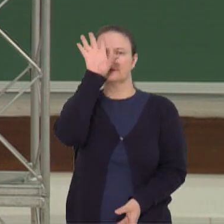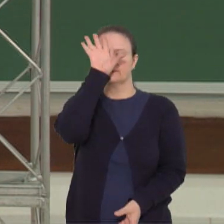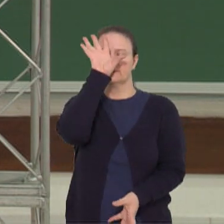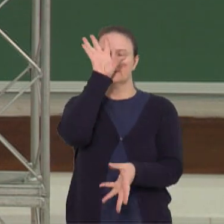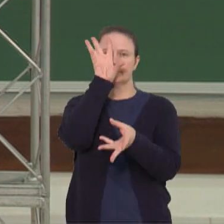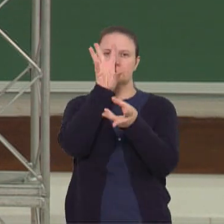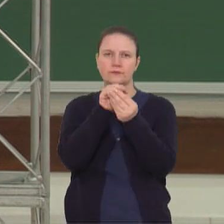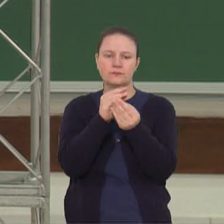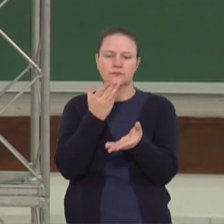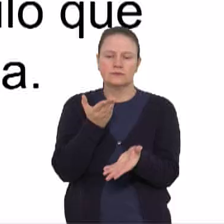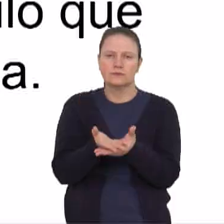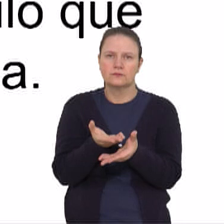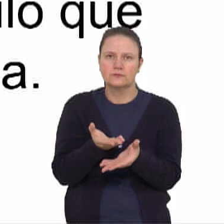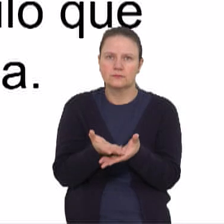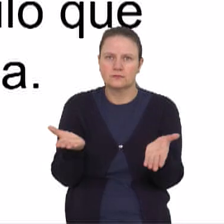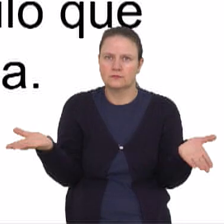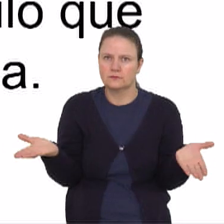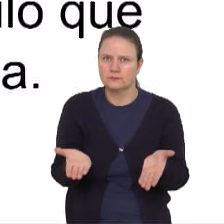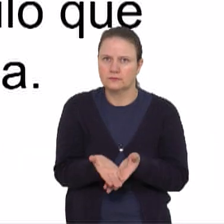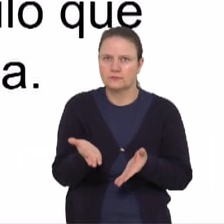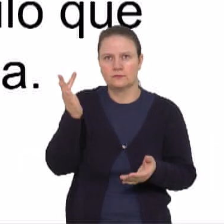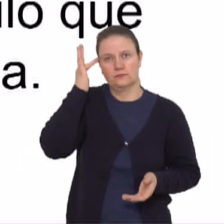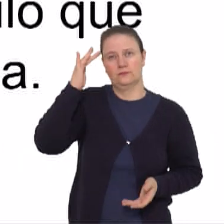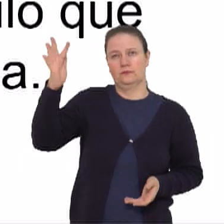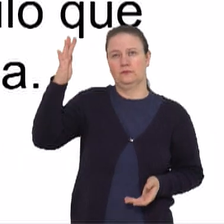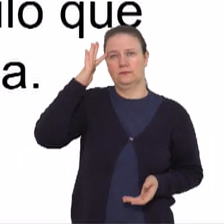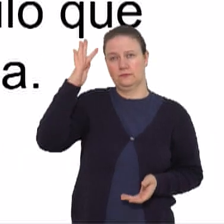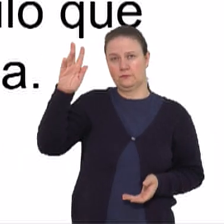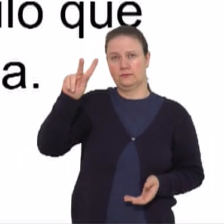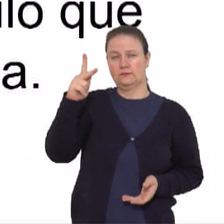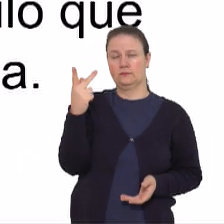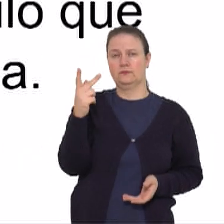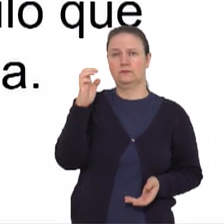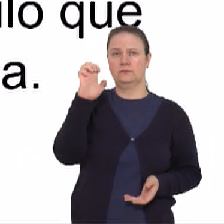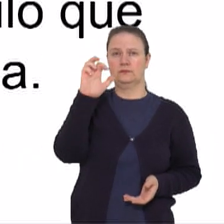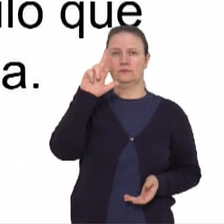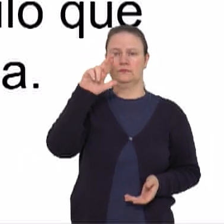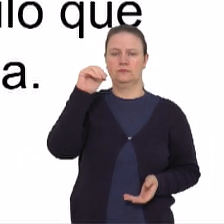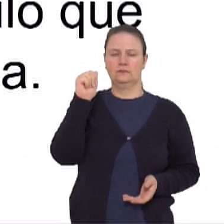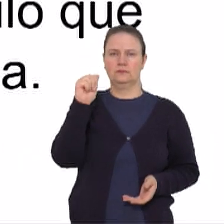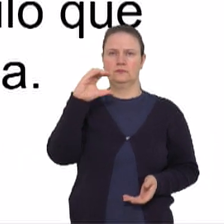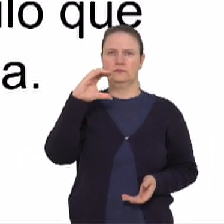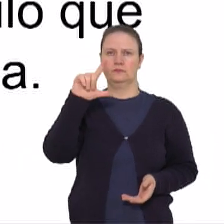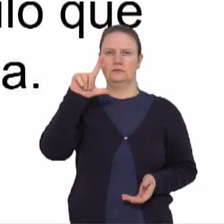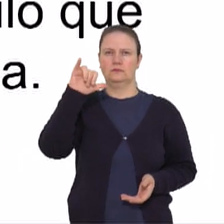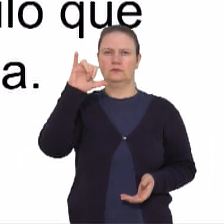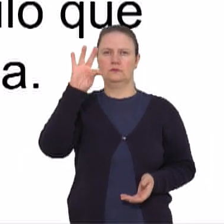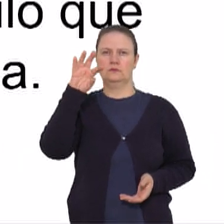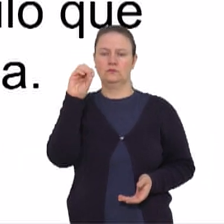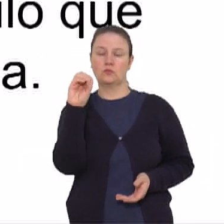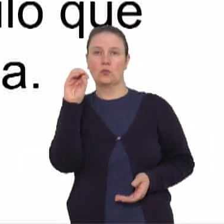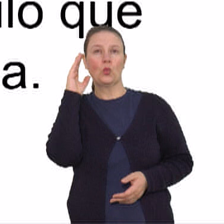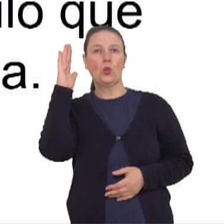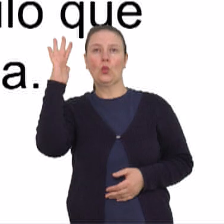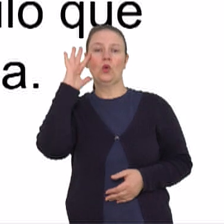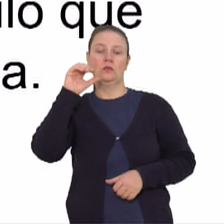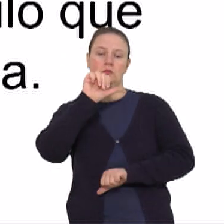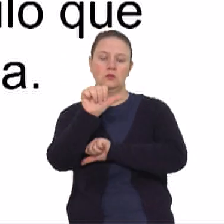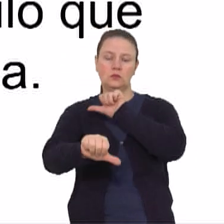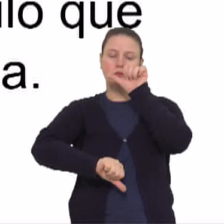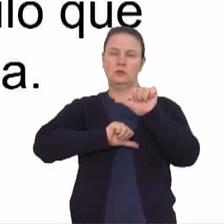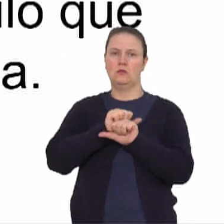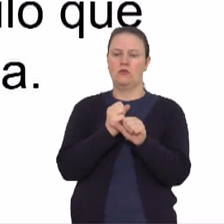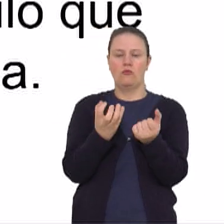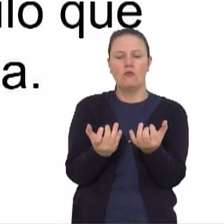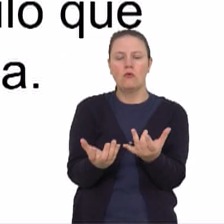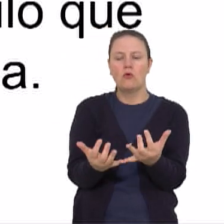Resumindo a aula de hoje, a filosofia de Heráclito é uma filosofia da mudança. O fogo representa tudo que